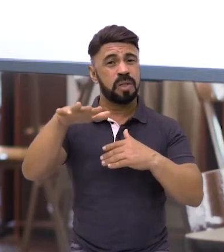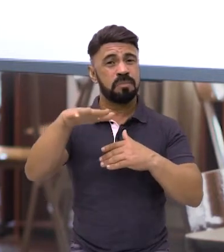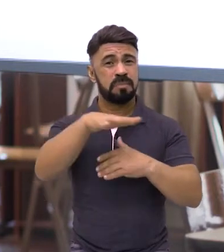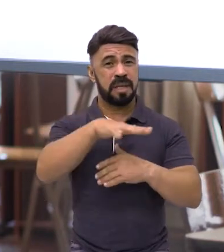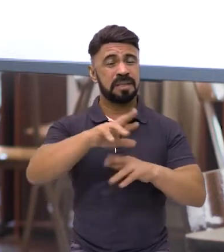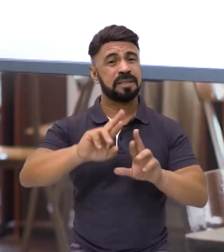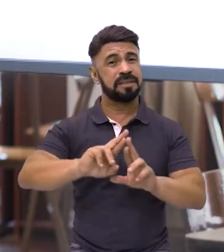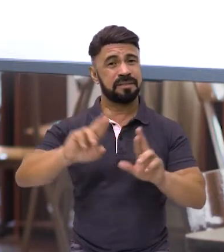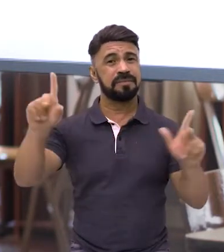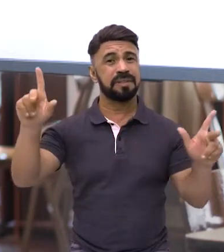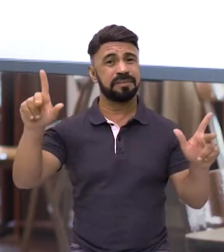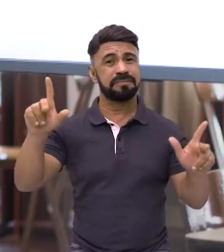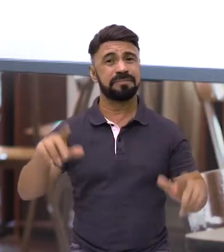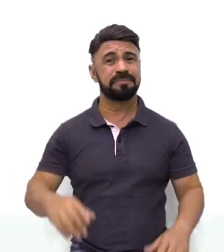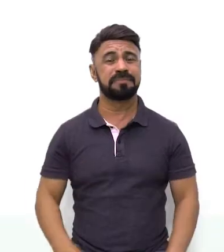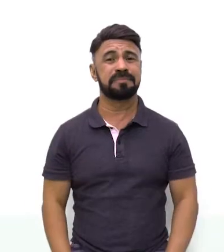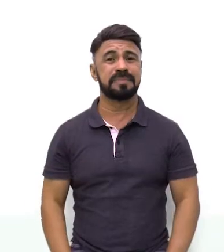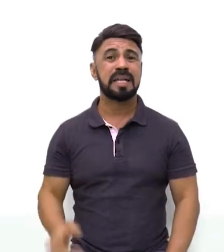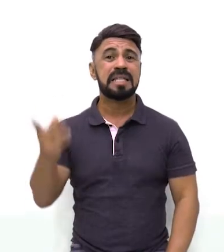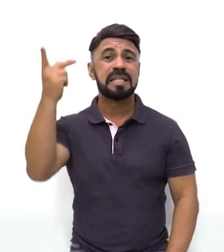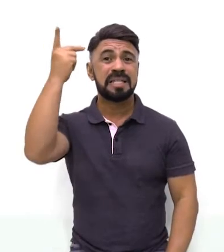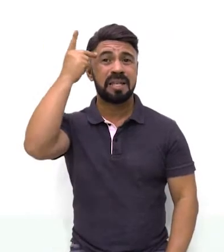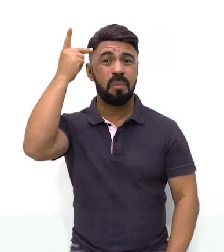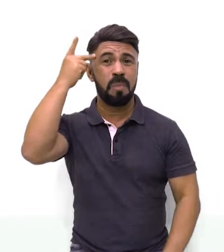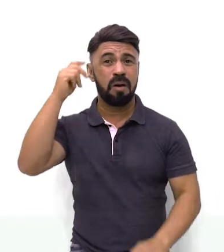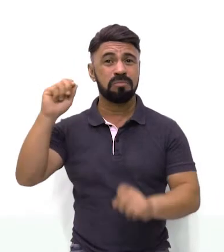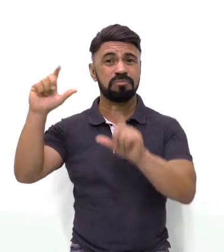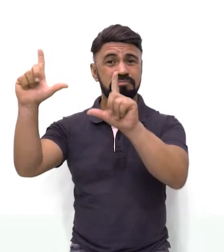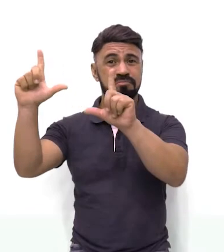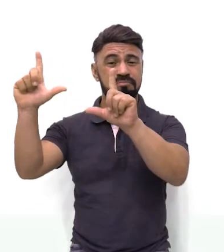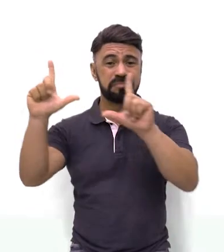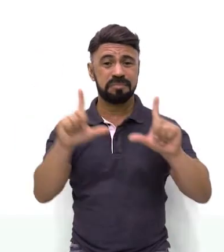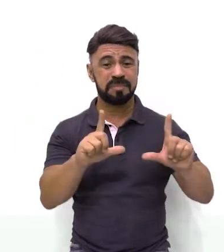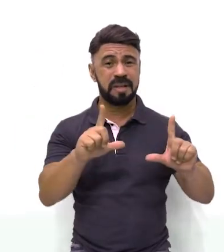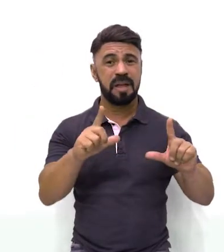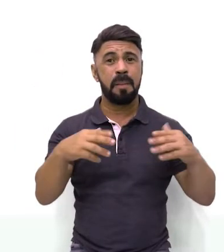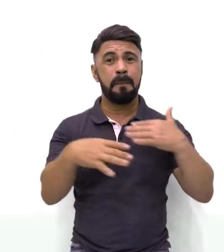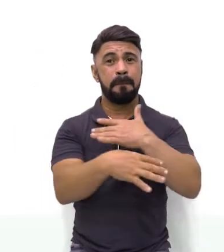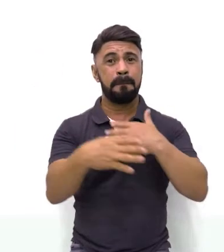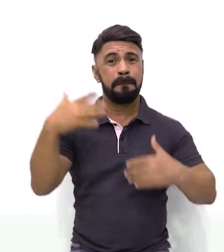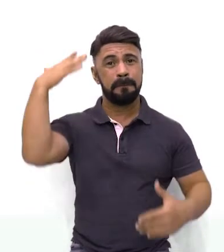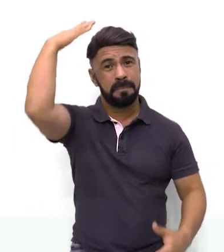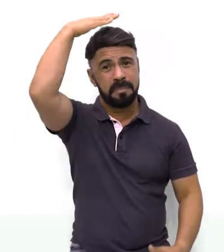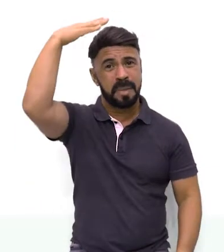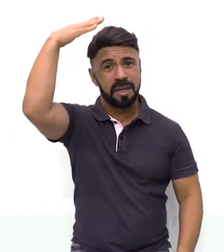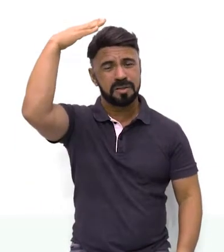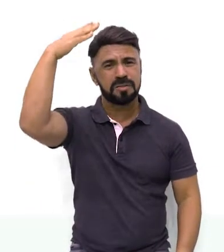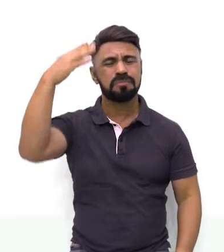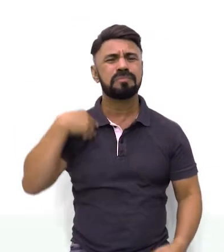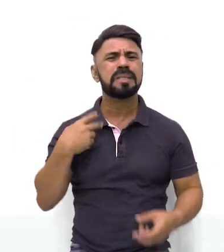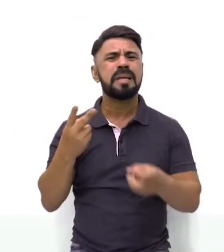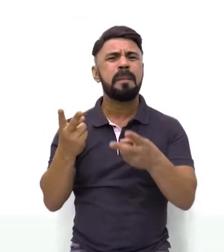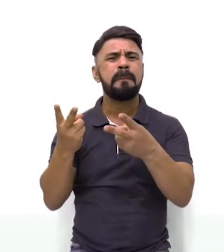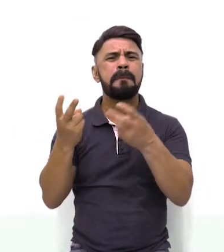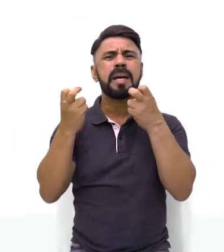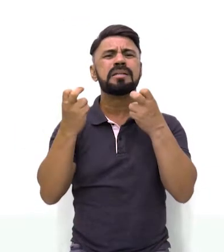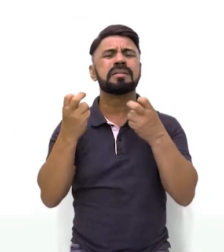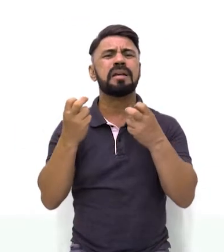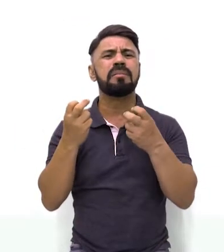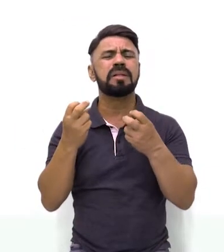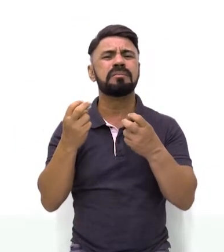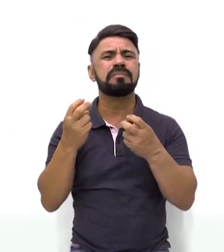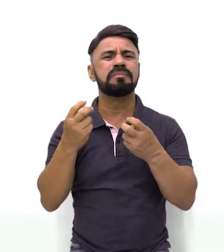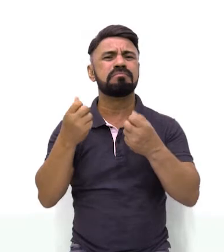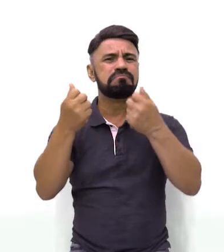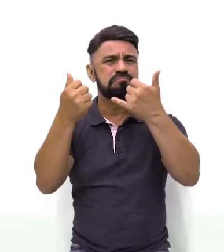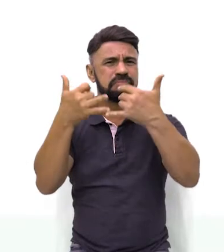é claro. São Paulo e a cidade do México. E aqui você percebe o que foi dito